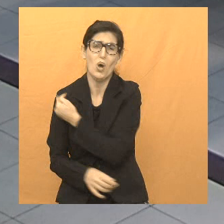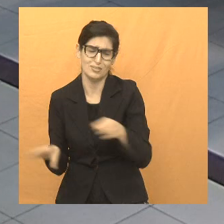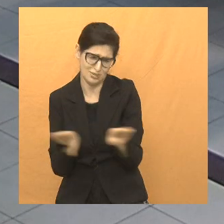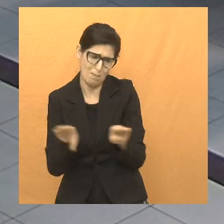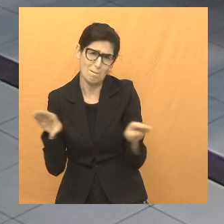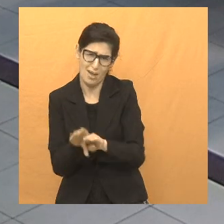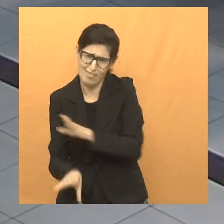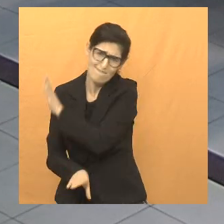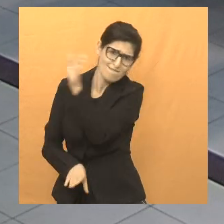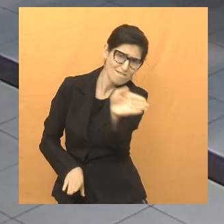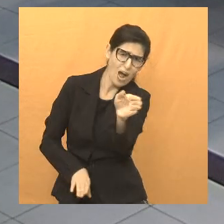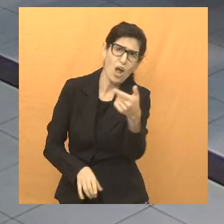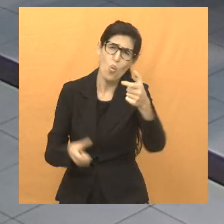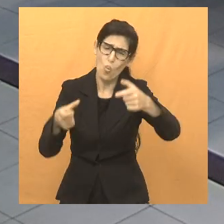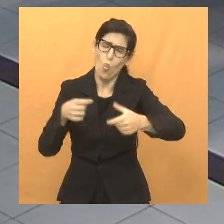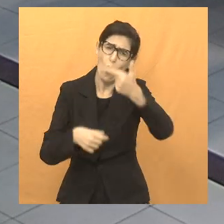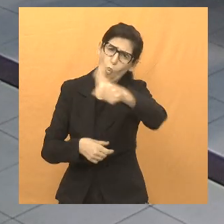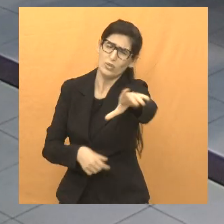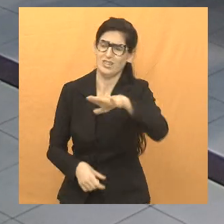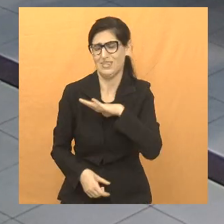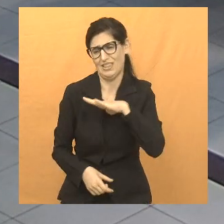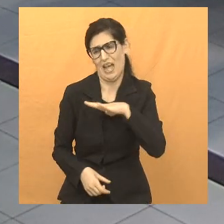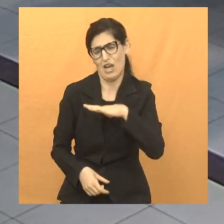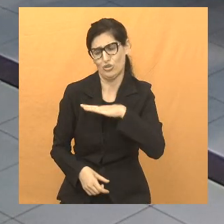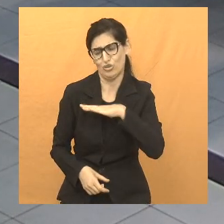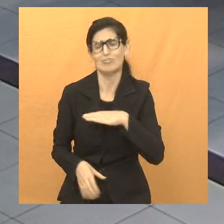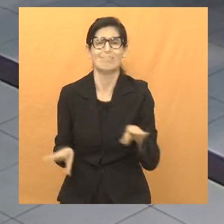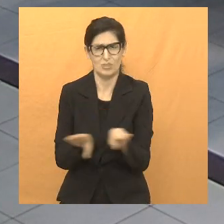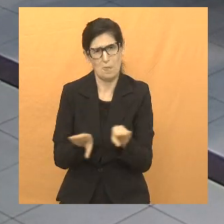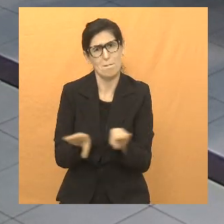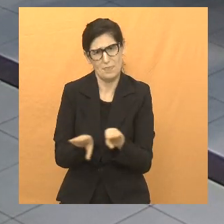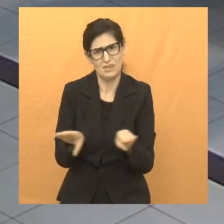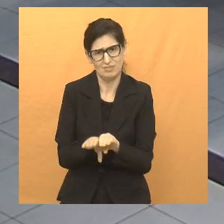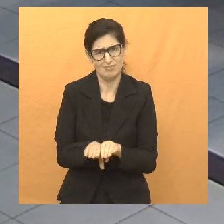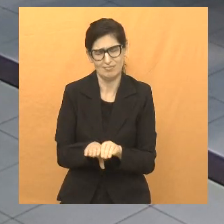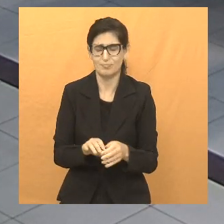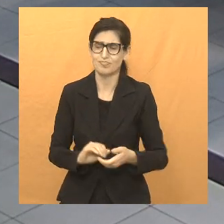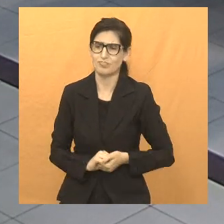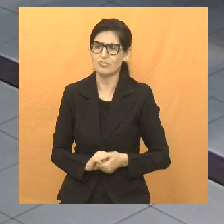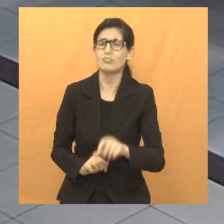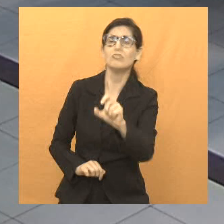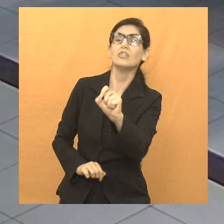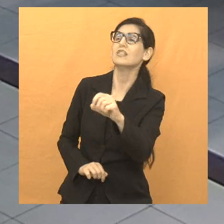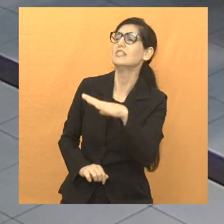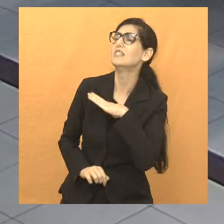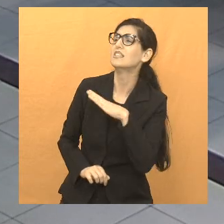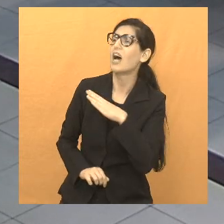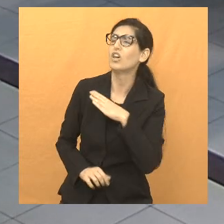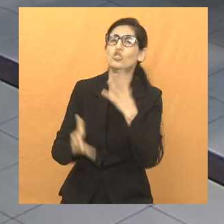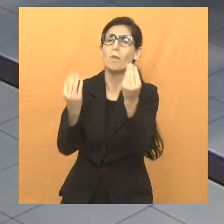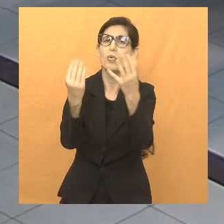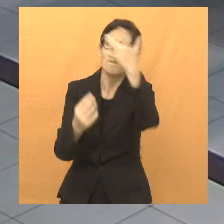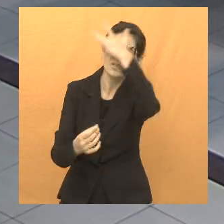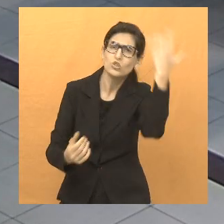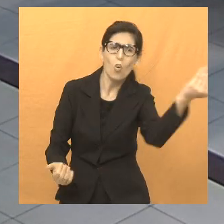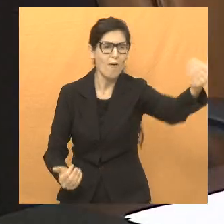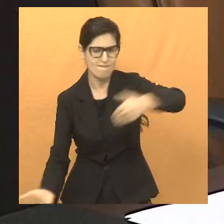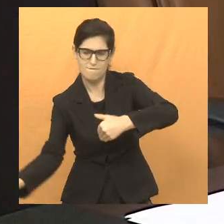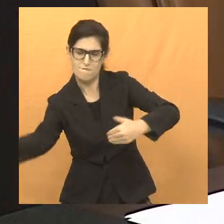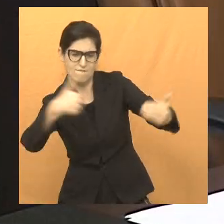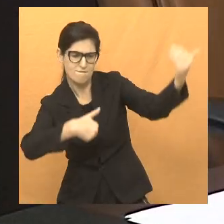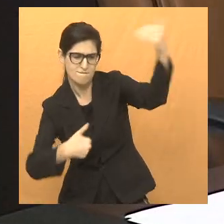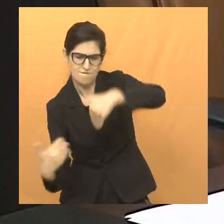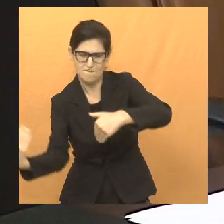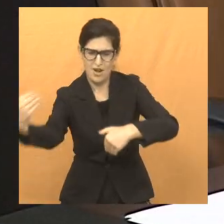referência, certo? Qual a cidade que mais manda para cá? Essa